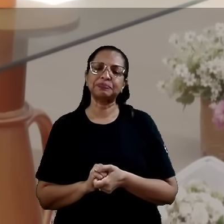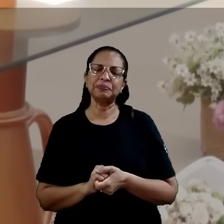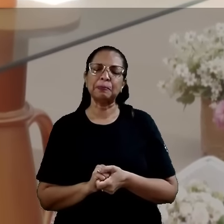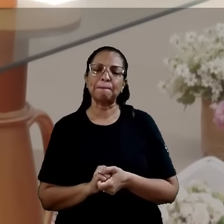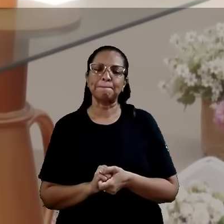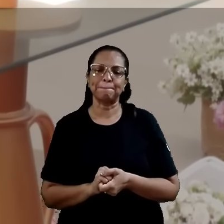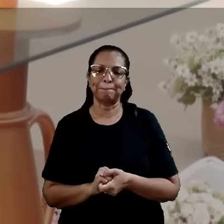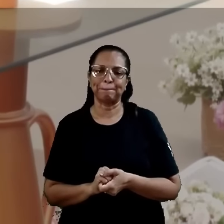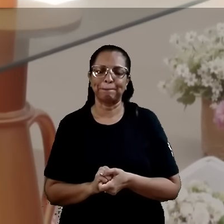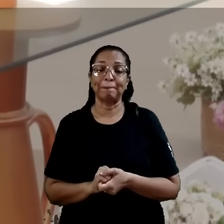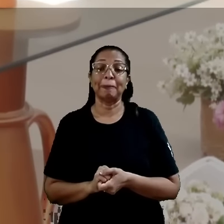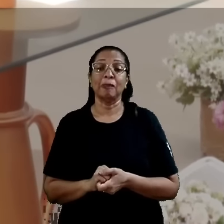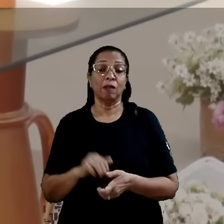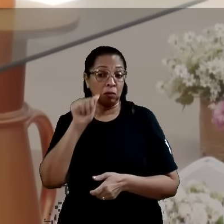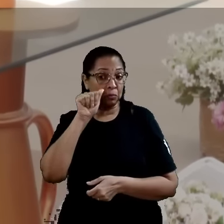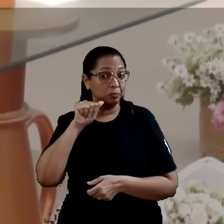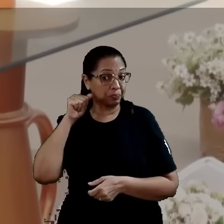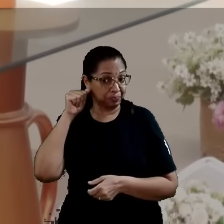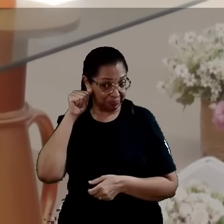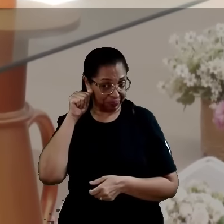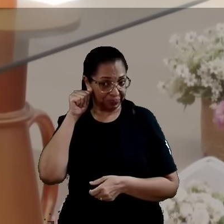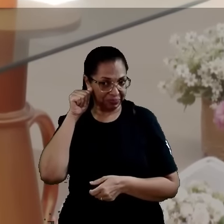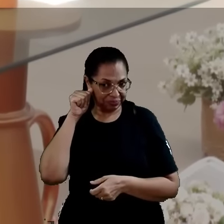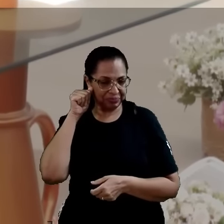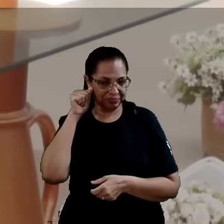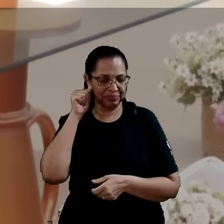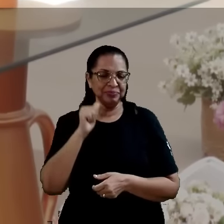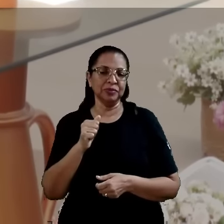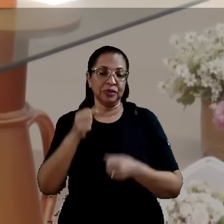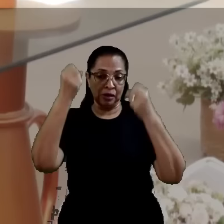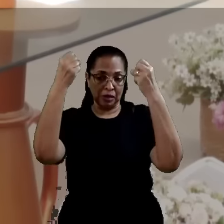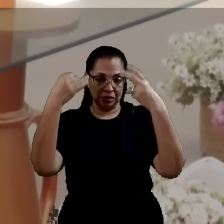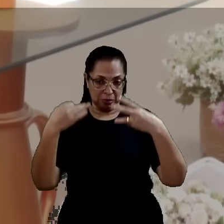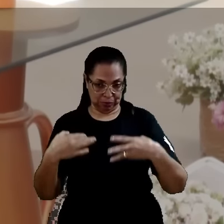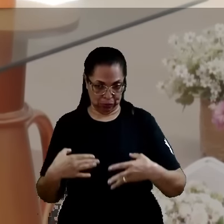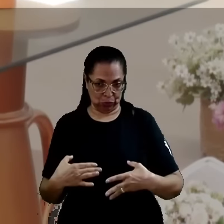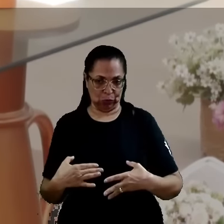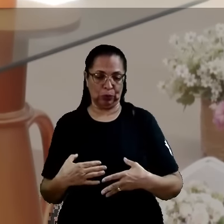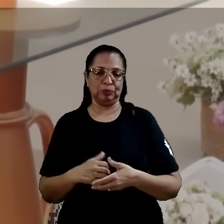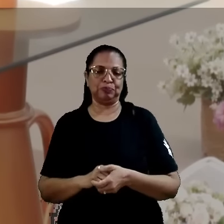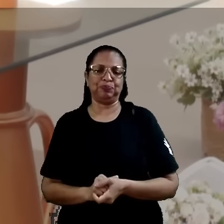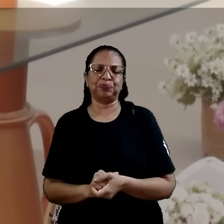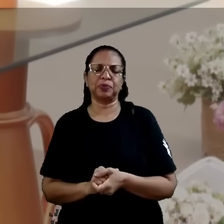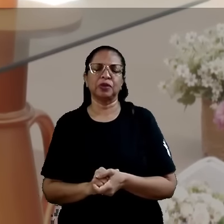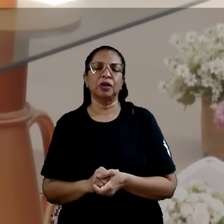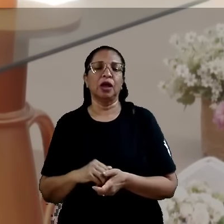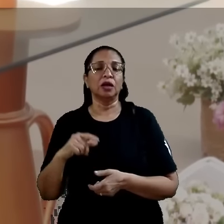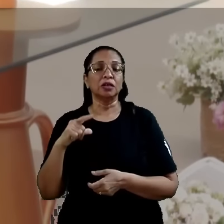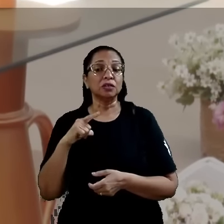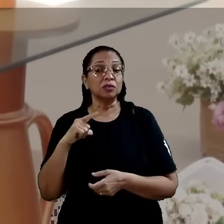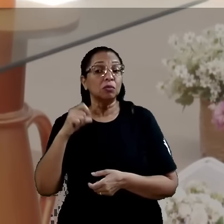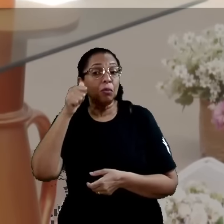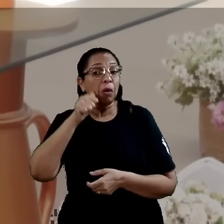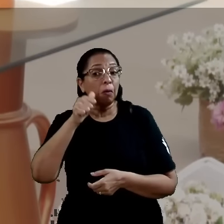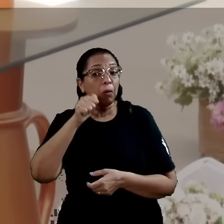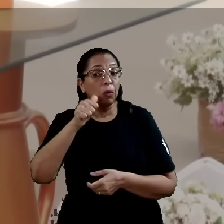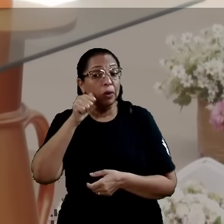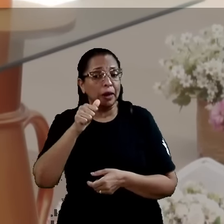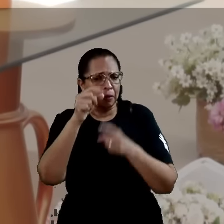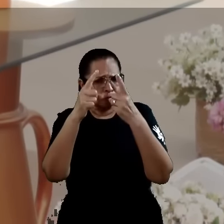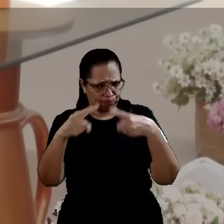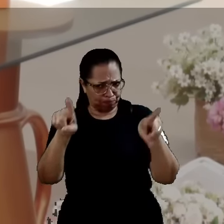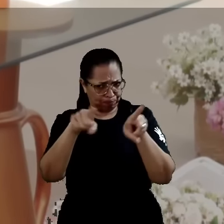mas que um dia Ela Sentou aprendeu alguém a regeu para que hoje ela pudesse